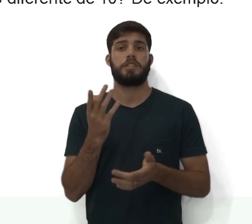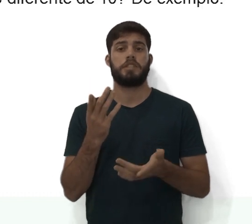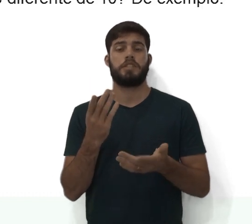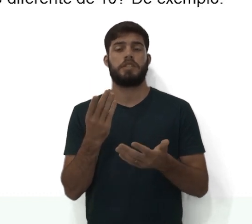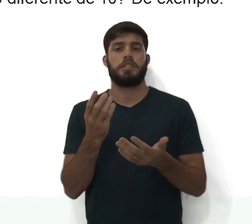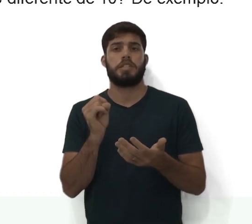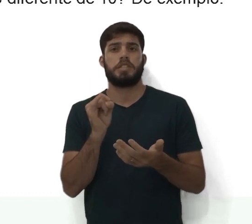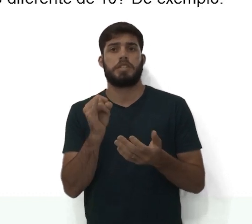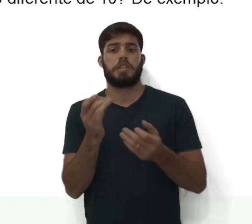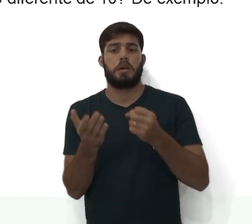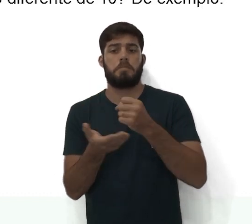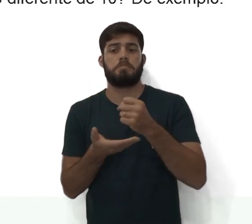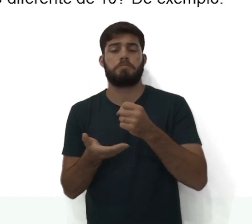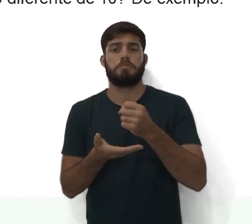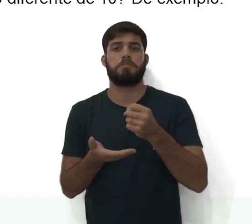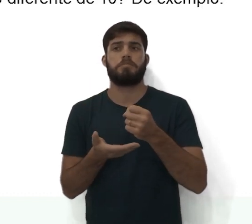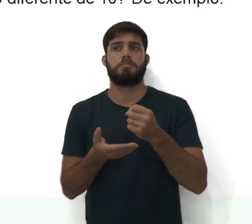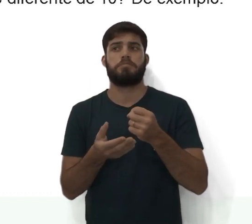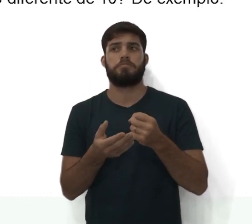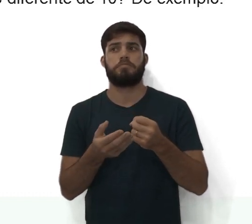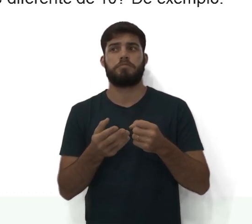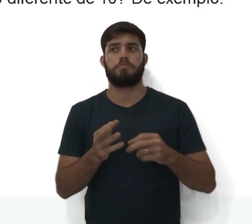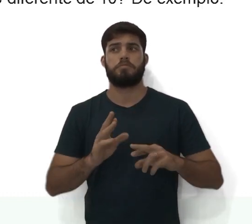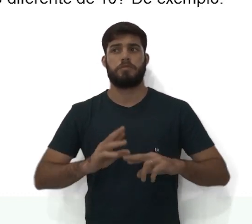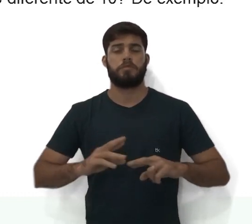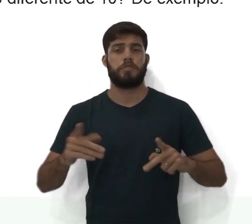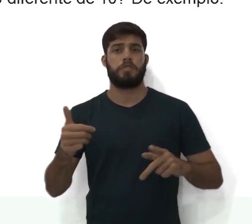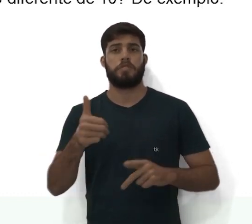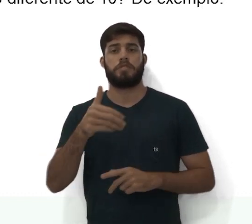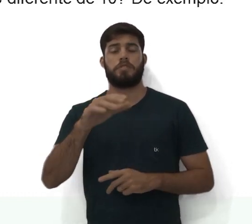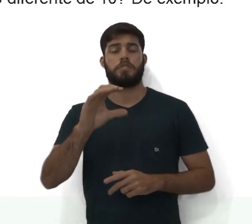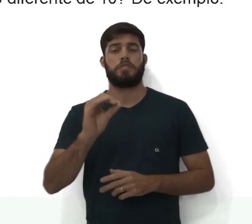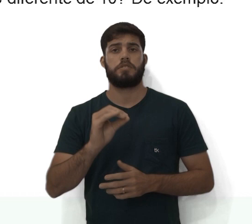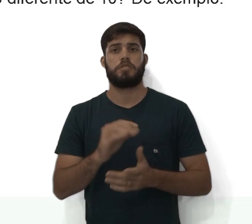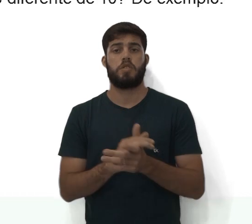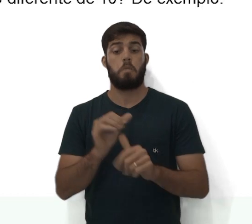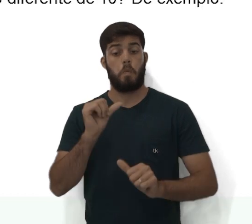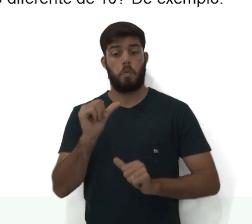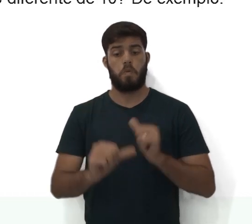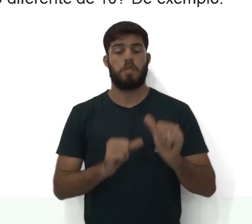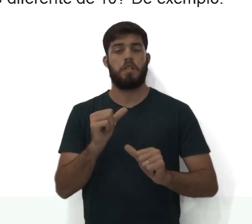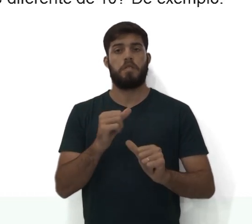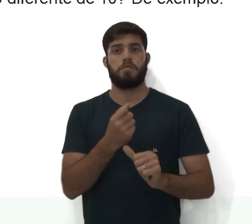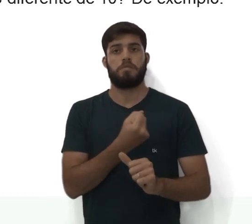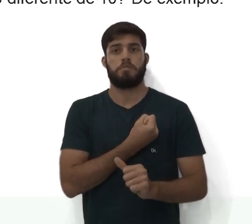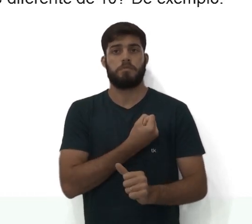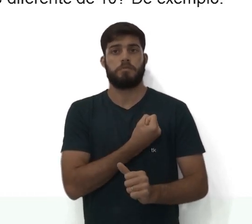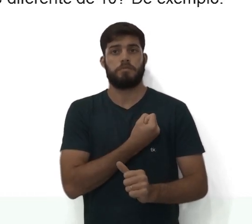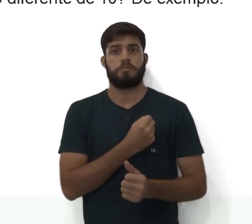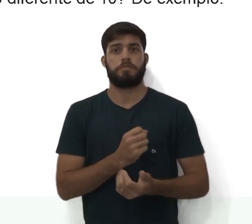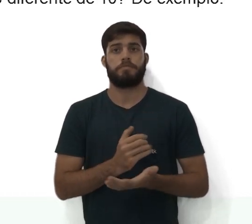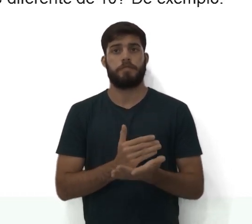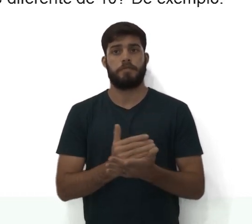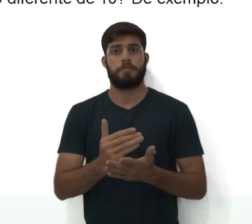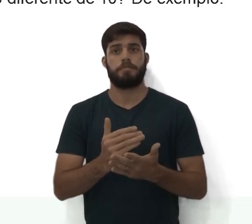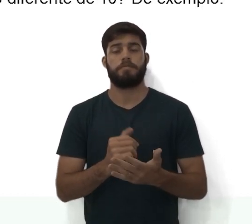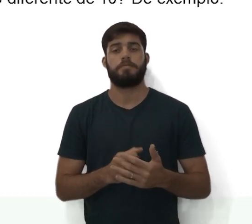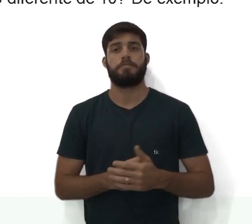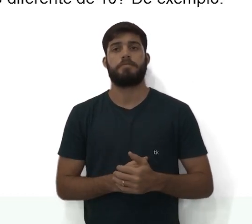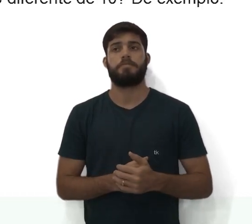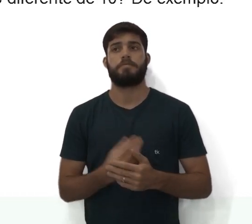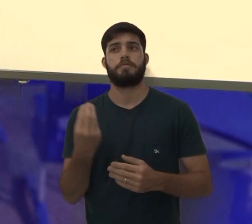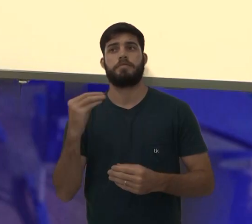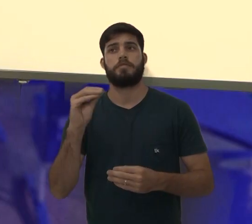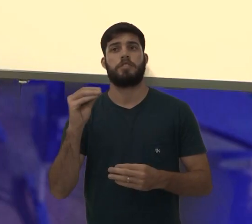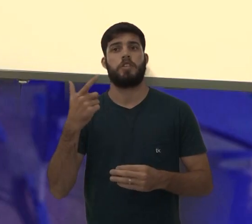10? Aqui vocês iam fazer uma experiência, não é? Trocar os valores daquela tabela lá no início,